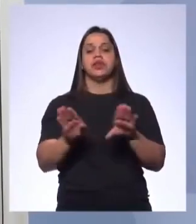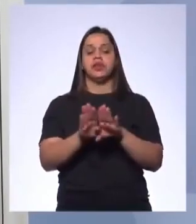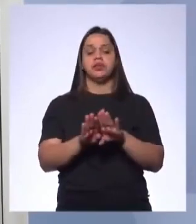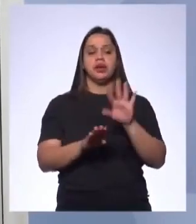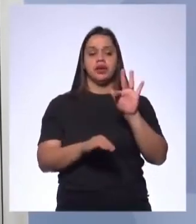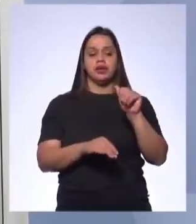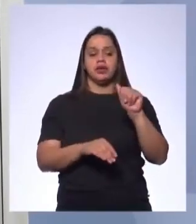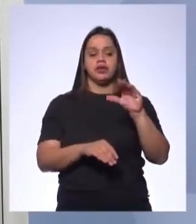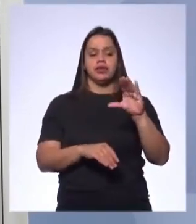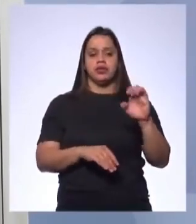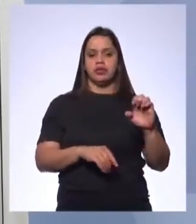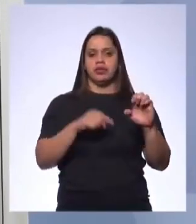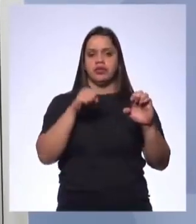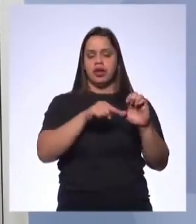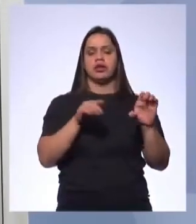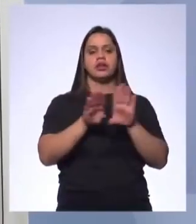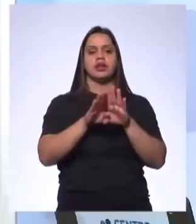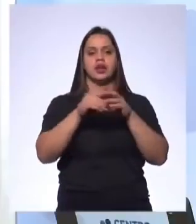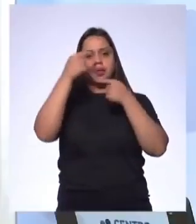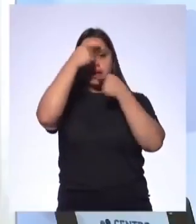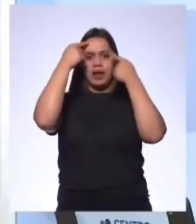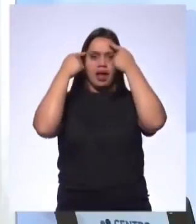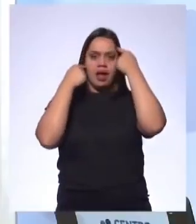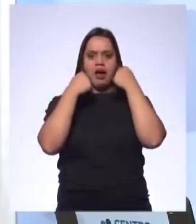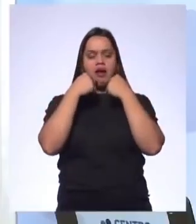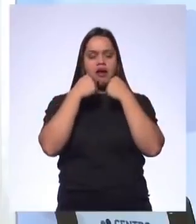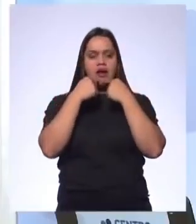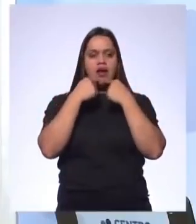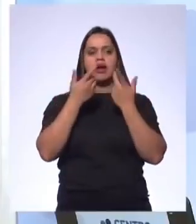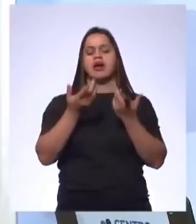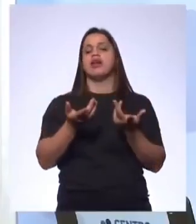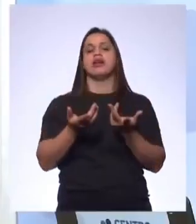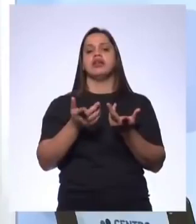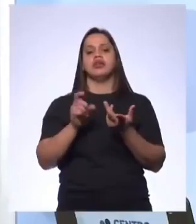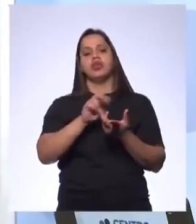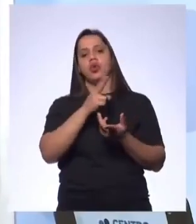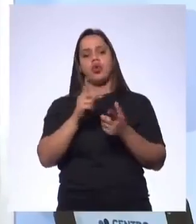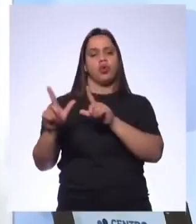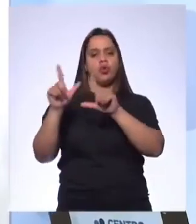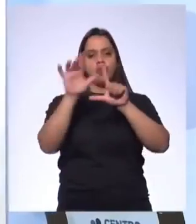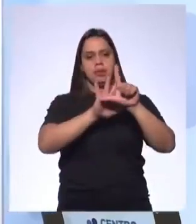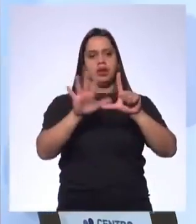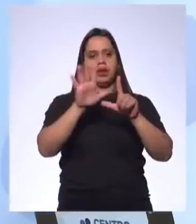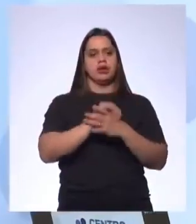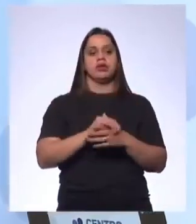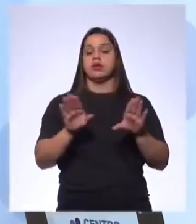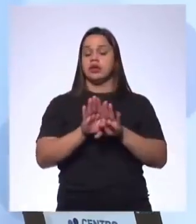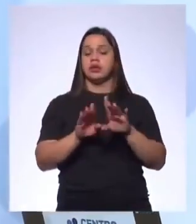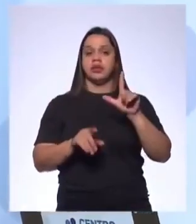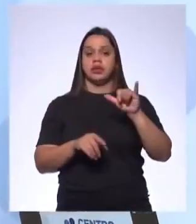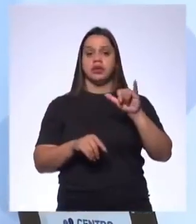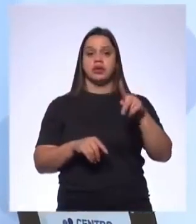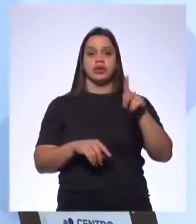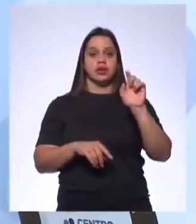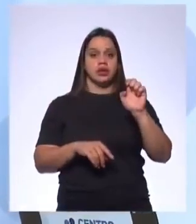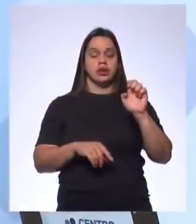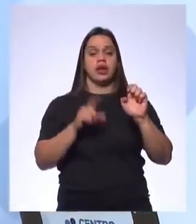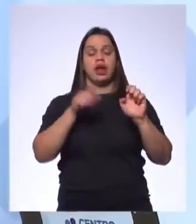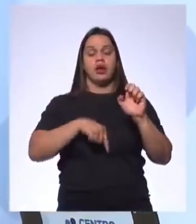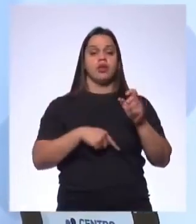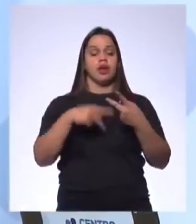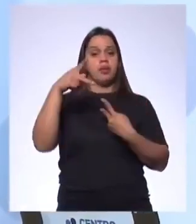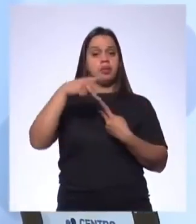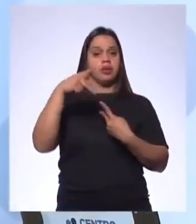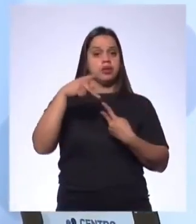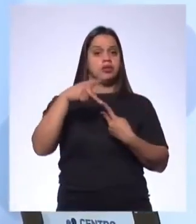também, né? Rosto, imagem. Então, look like, a gente já viu na aula passada, que é a preposição como.